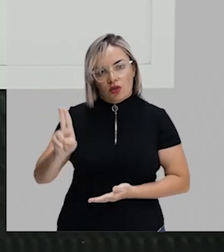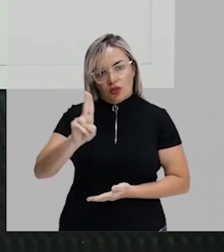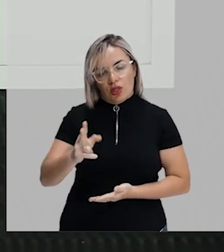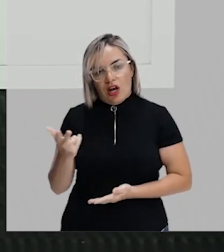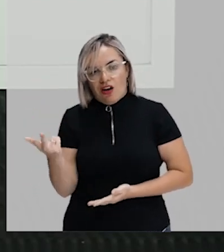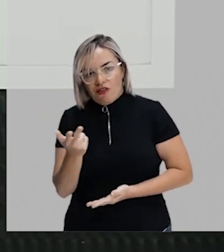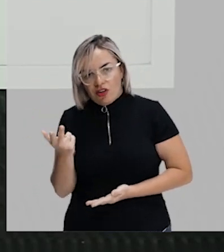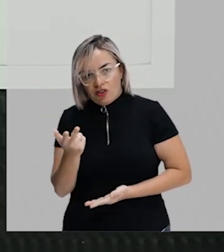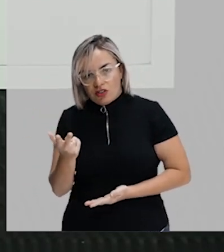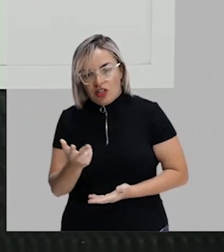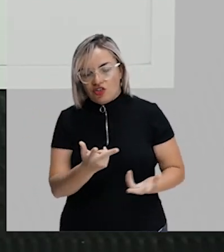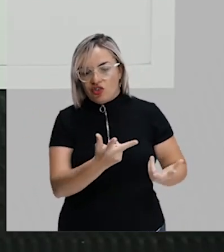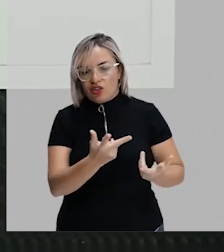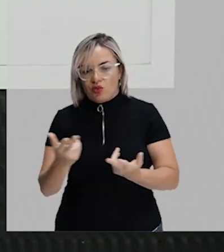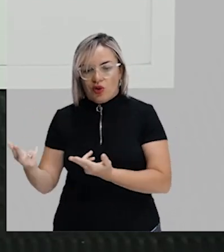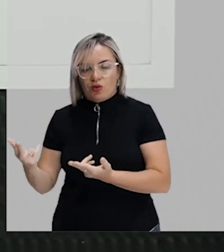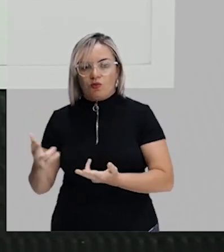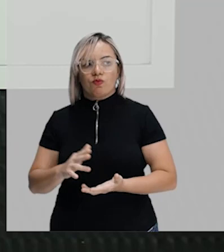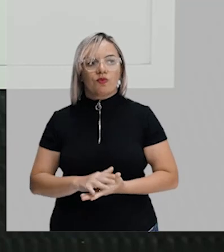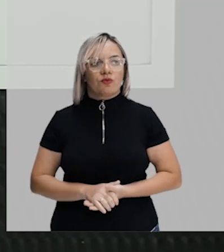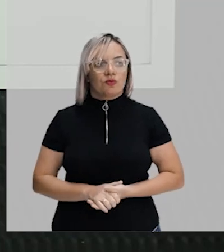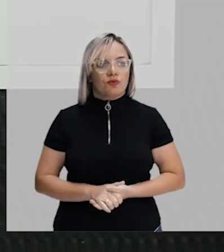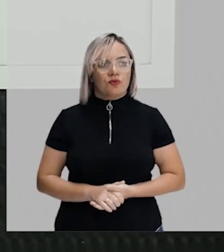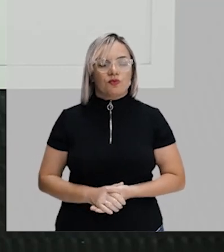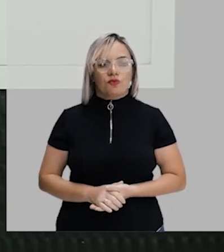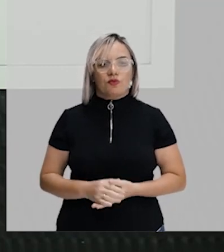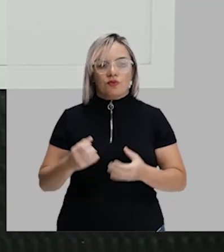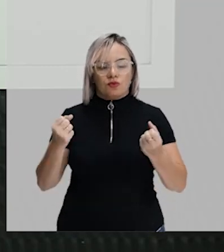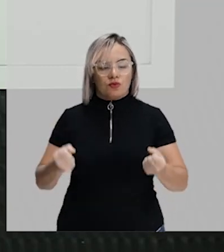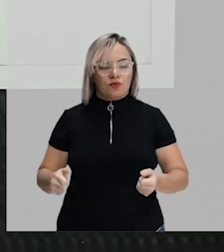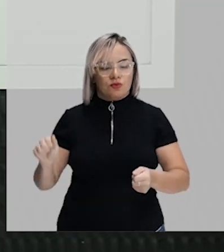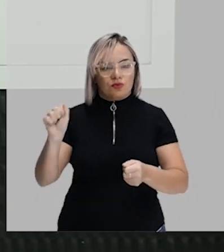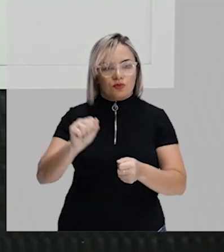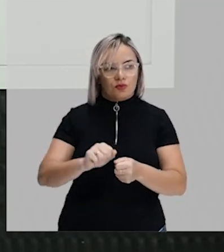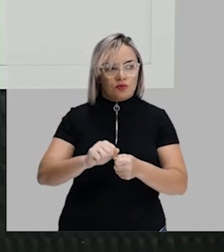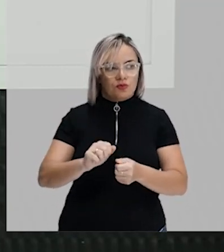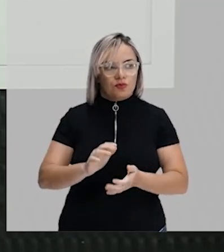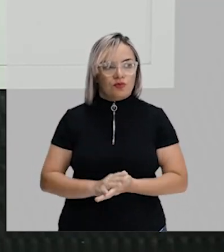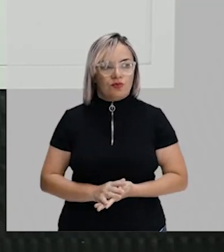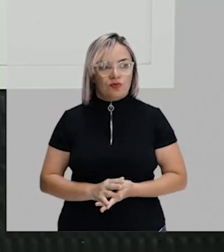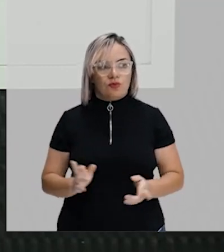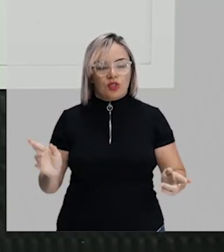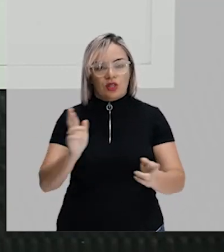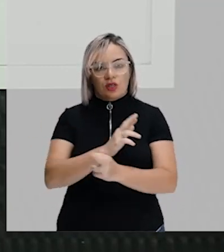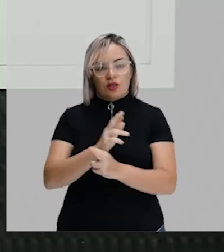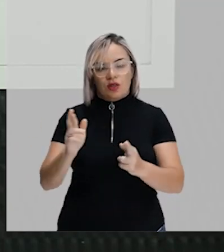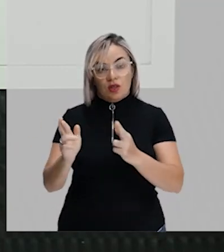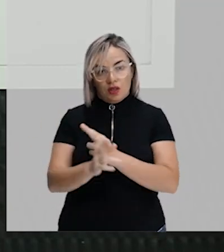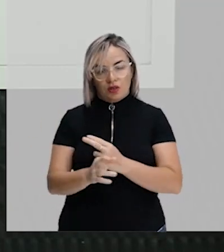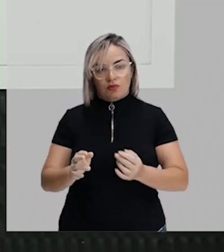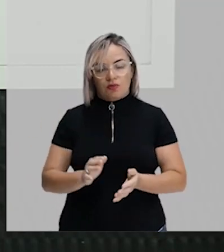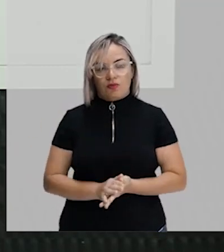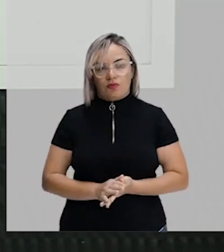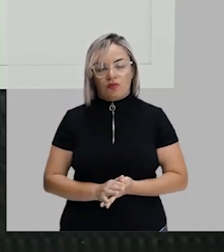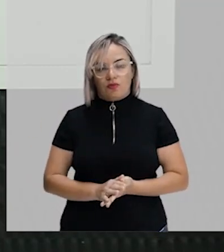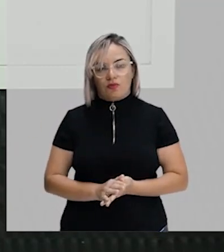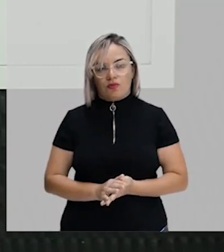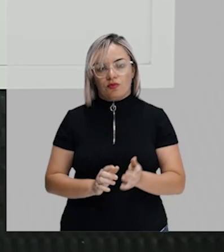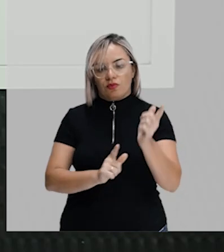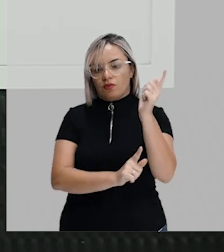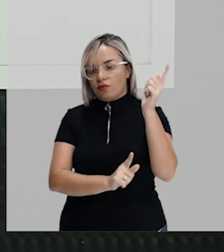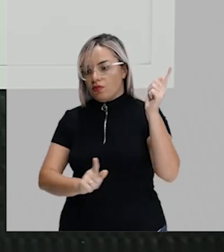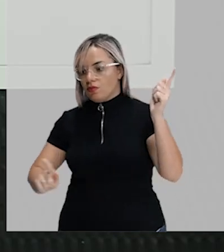certo? Então, nós podemos aqui até fazer o seguinte, ó, fazer uma relação quanto ao